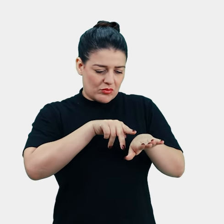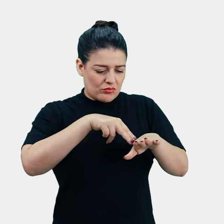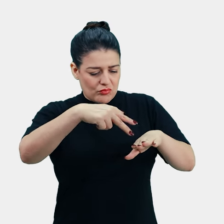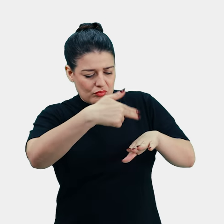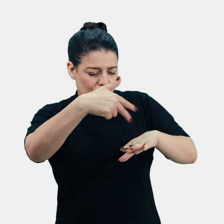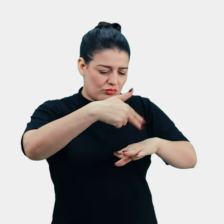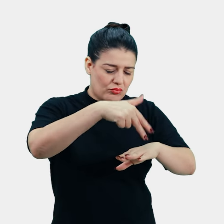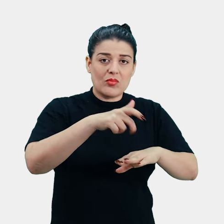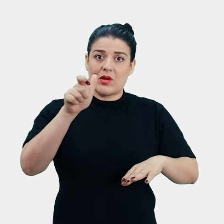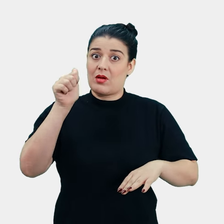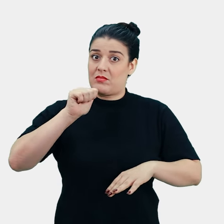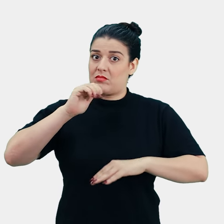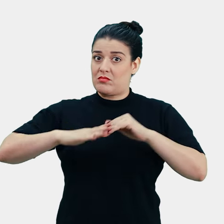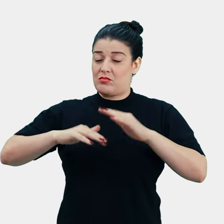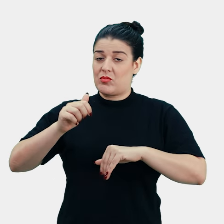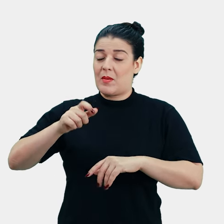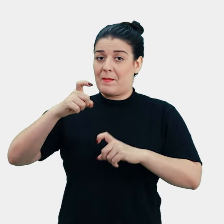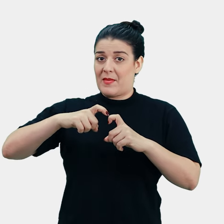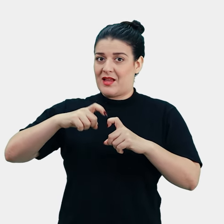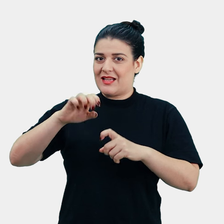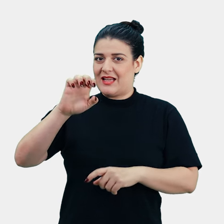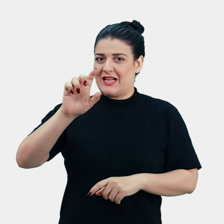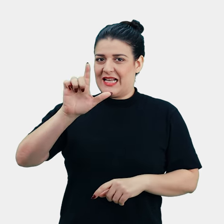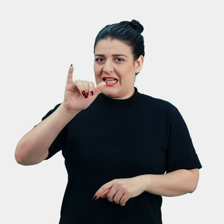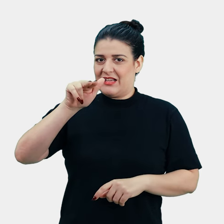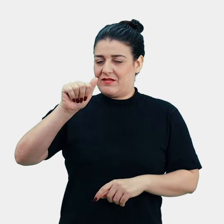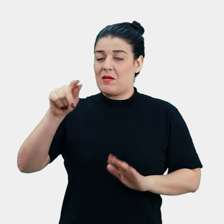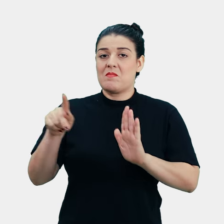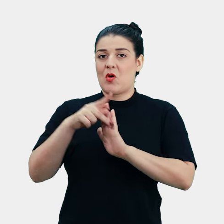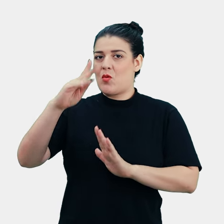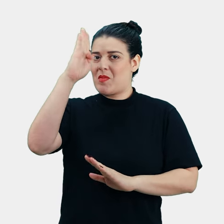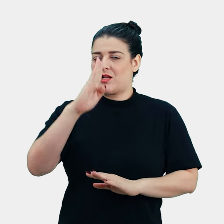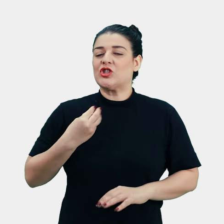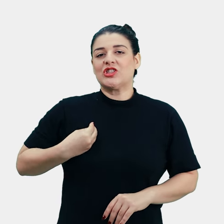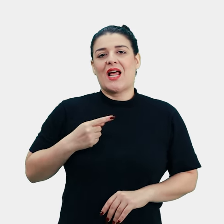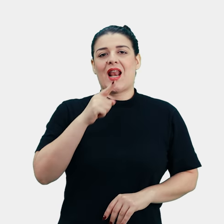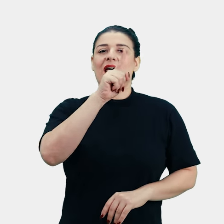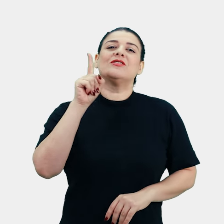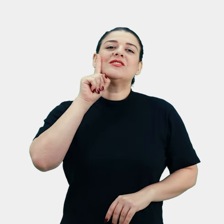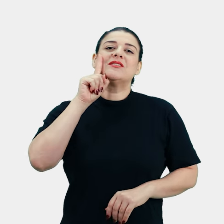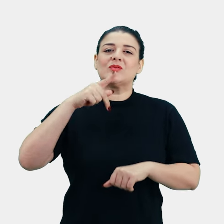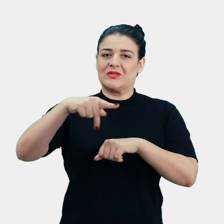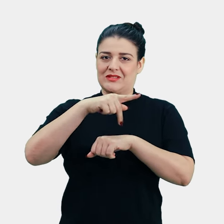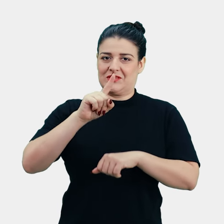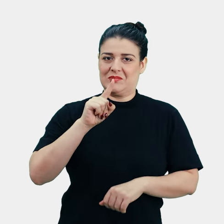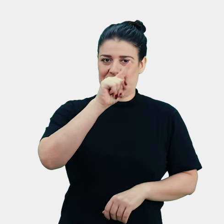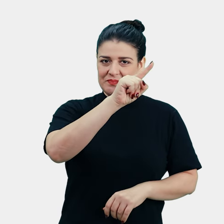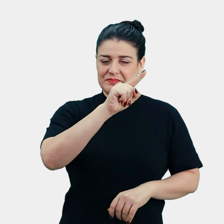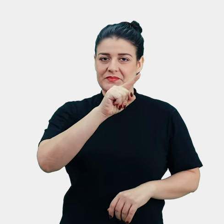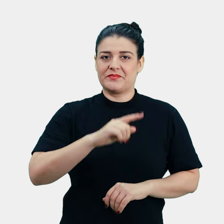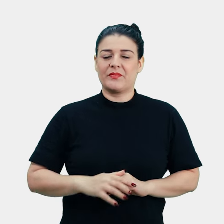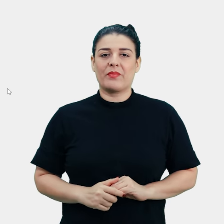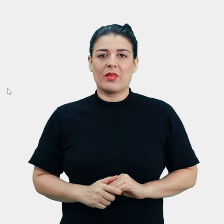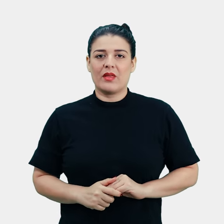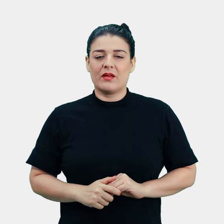Lívia Eberlin. A Lívia Eberlin é brasileira, mas hoje ela está no Texas, nos Estados Unidos, tá?